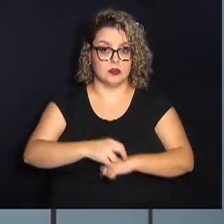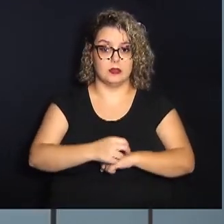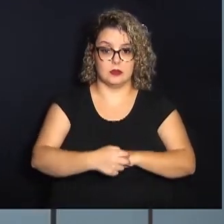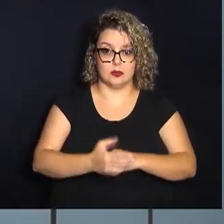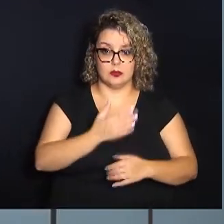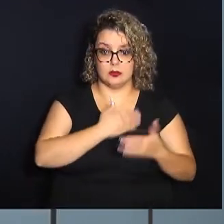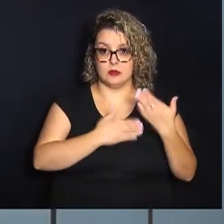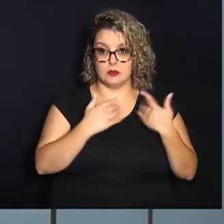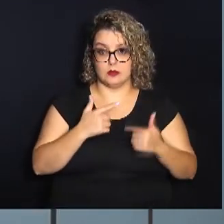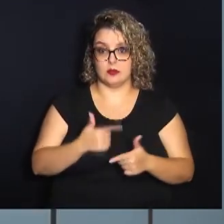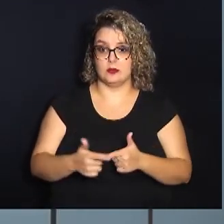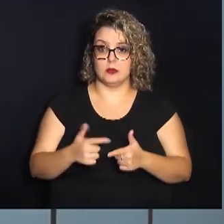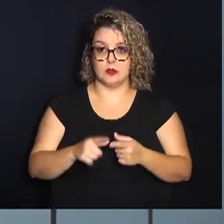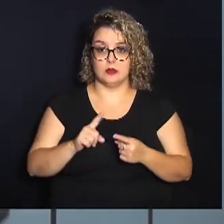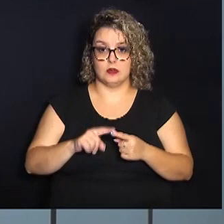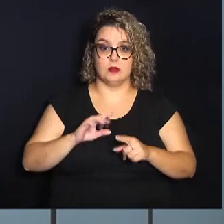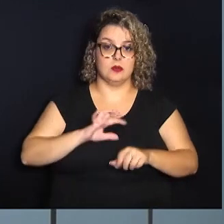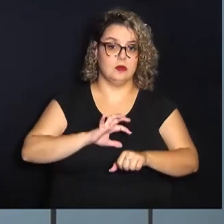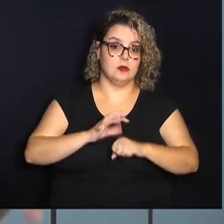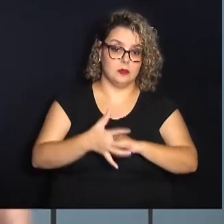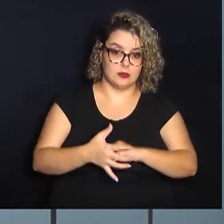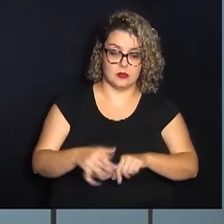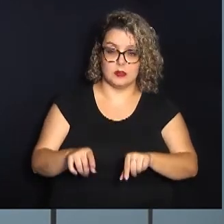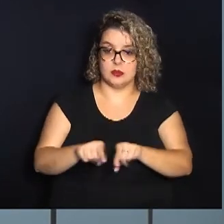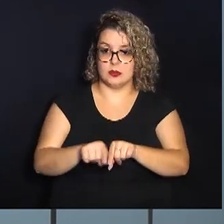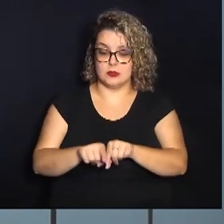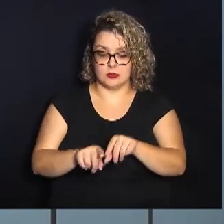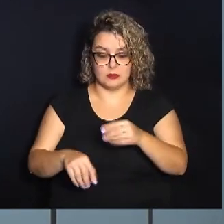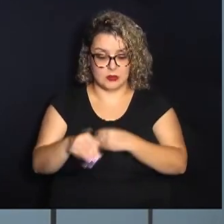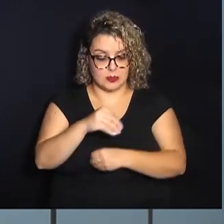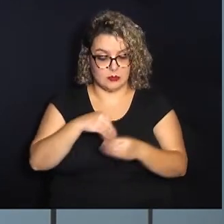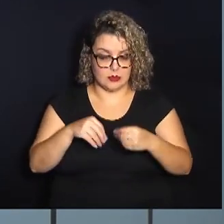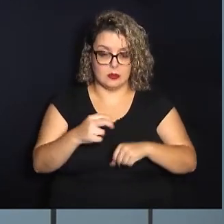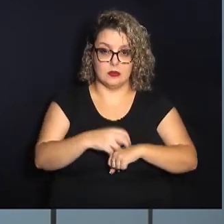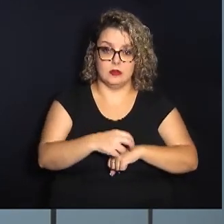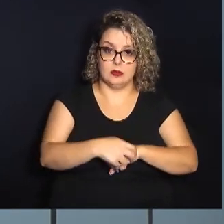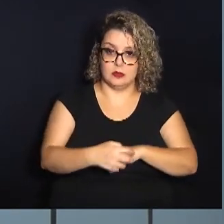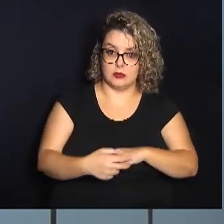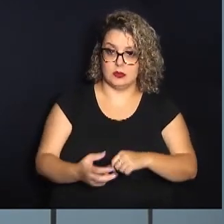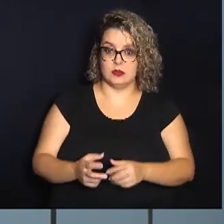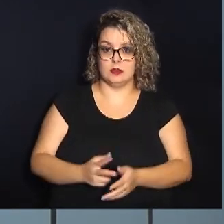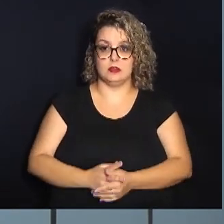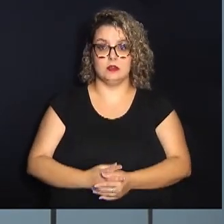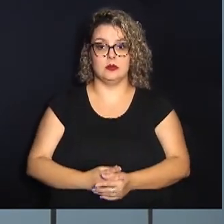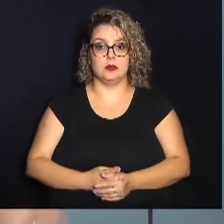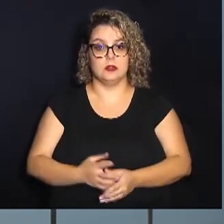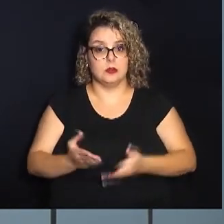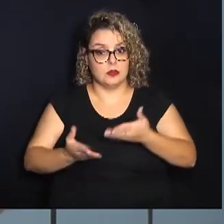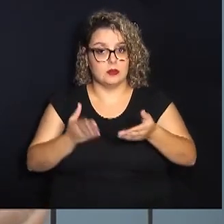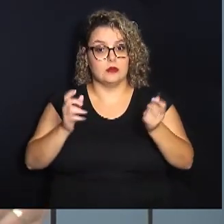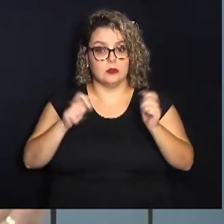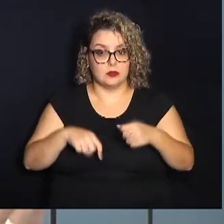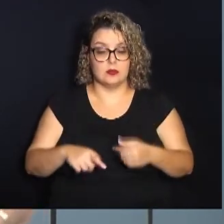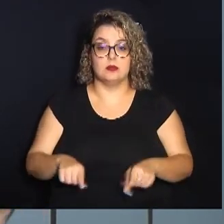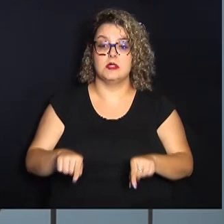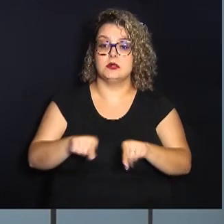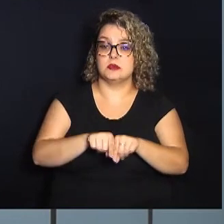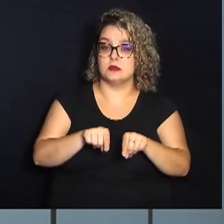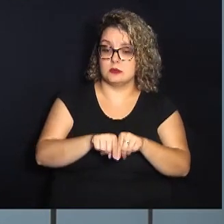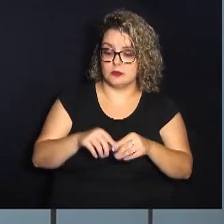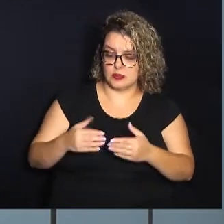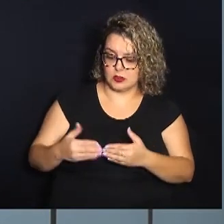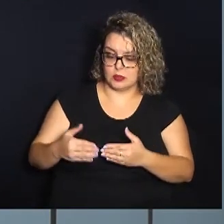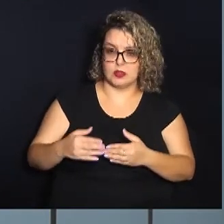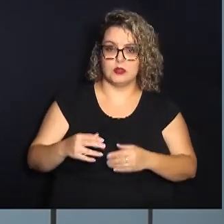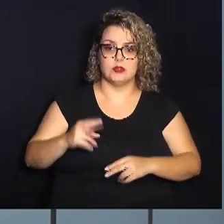problema do Covid-19, que também está misturado aí com a dengue, nós temos que ter todo o cuidado possível, mas a partir de